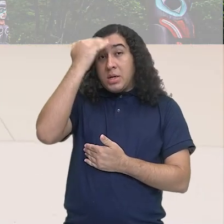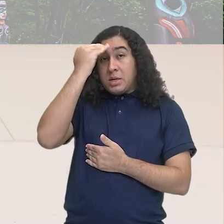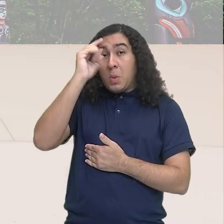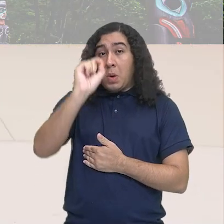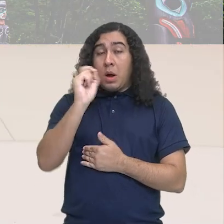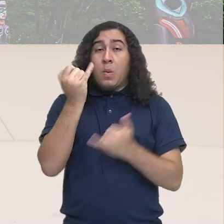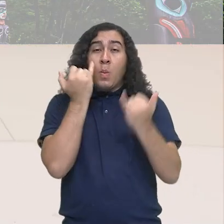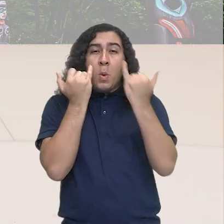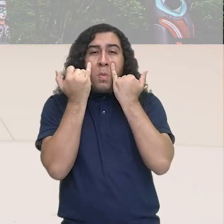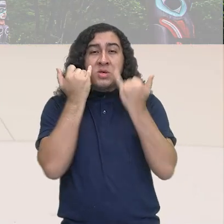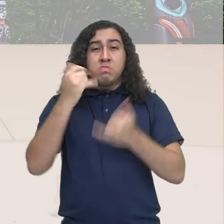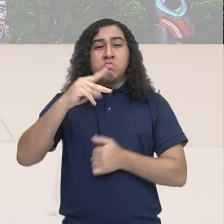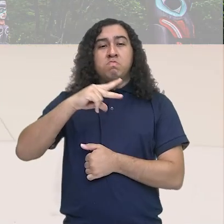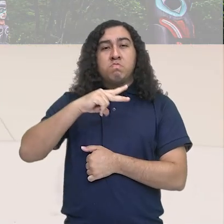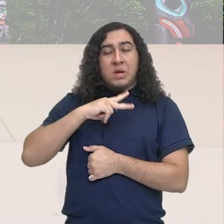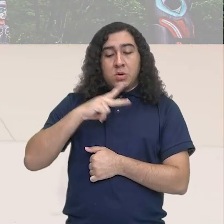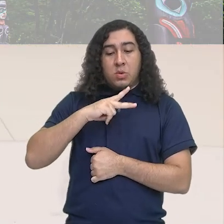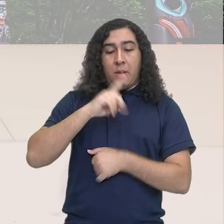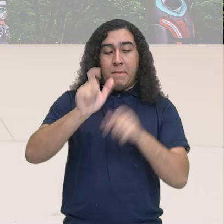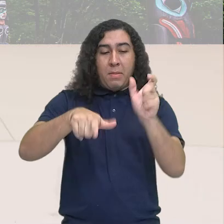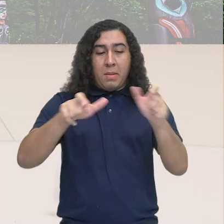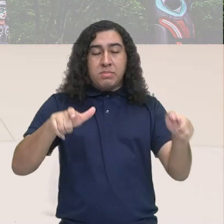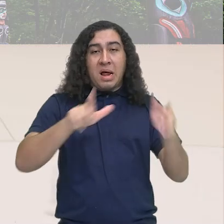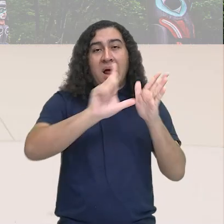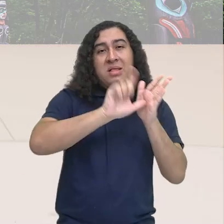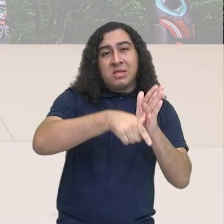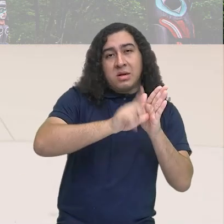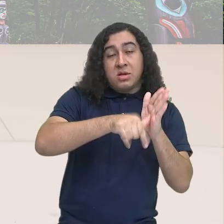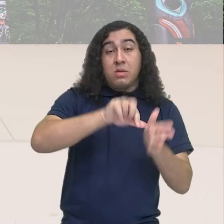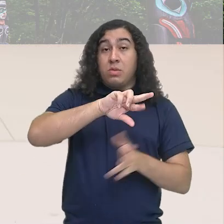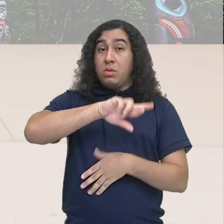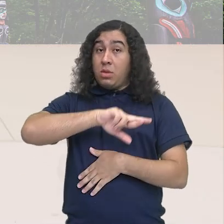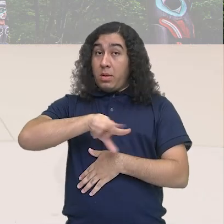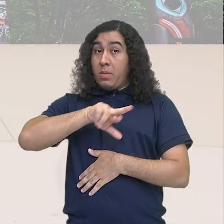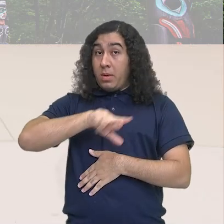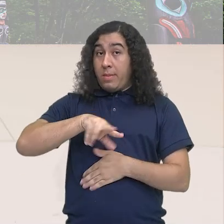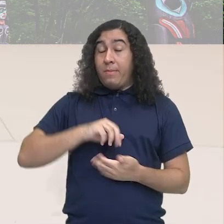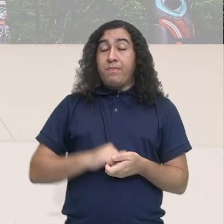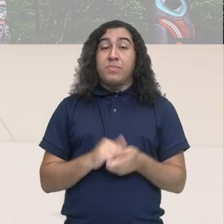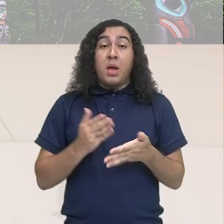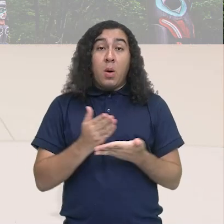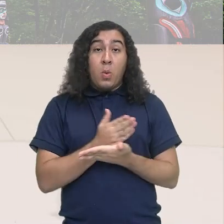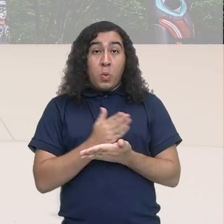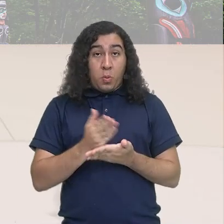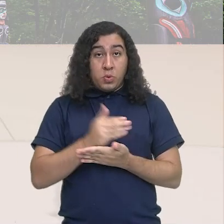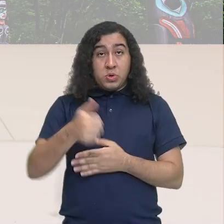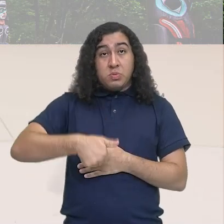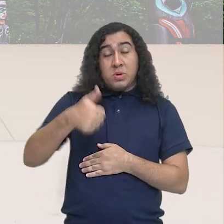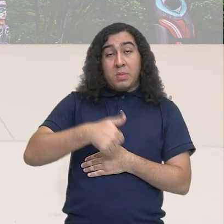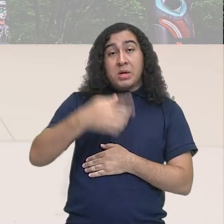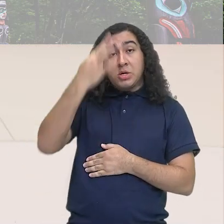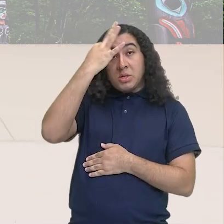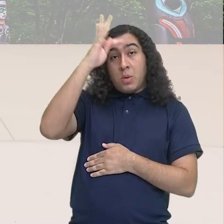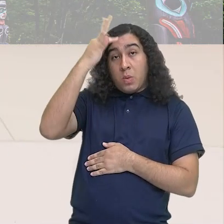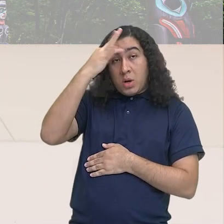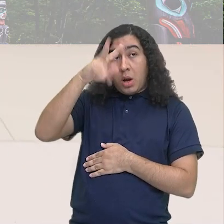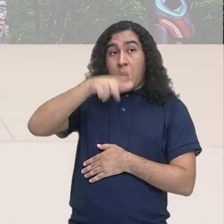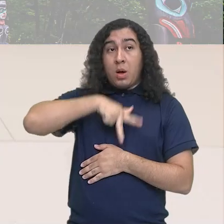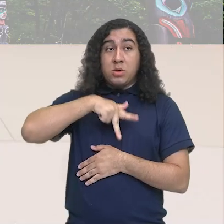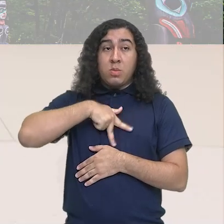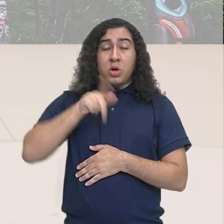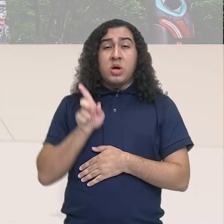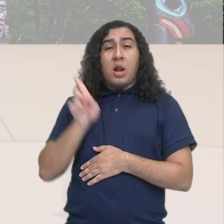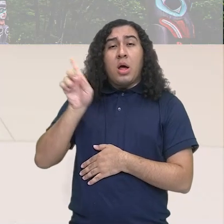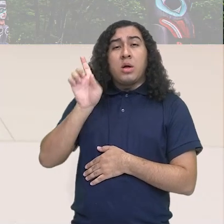algo atrasado, como alguns dos primeiros olhares antropológicos lá na